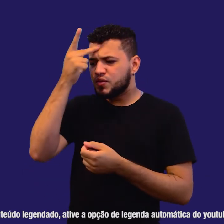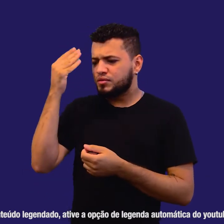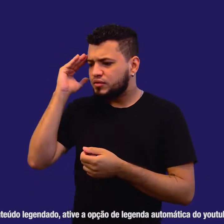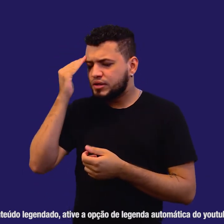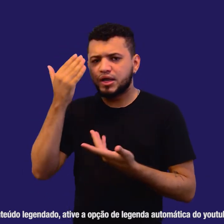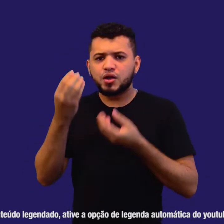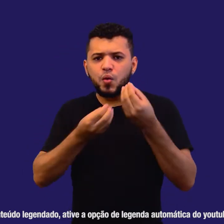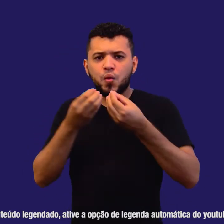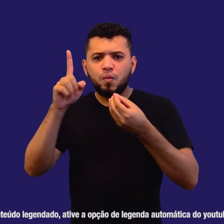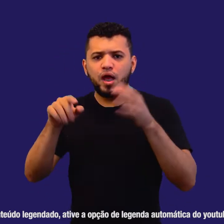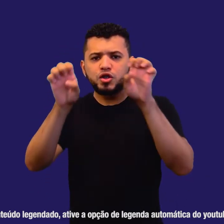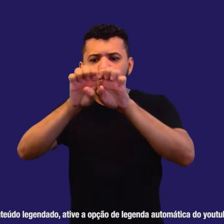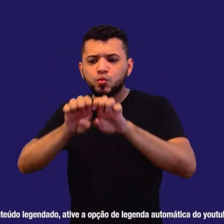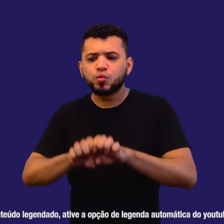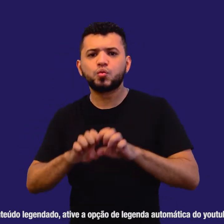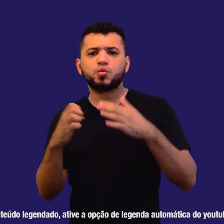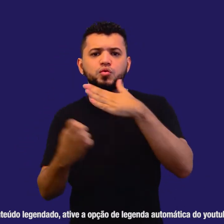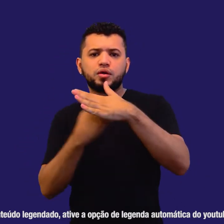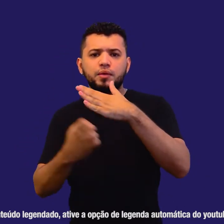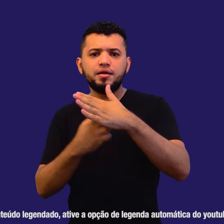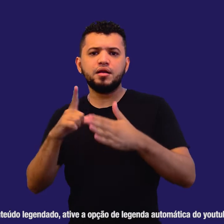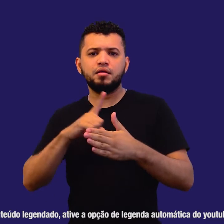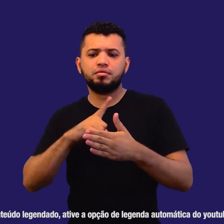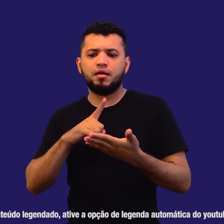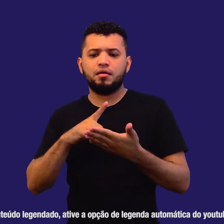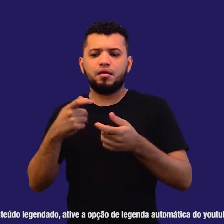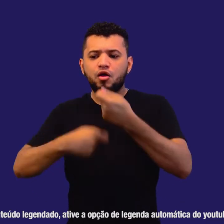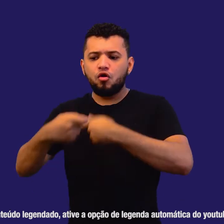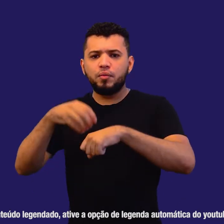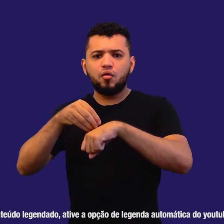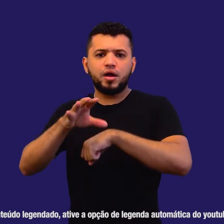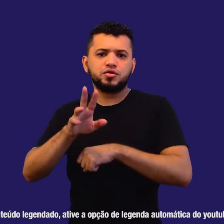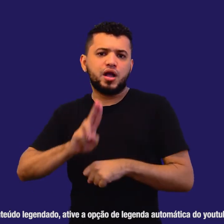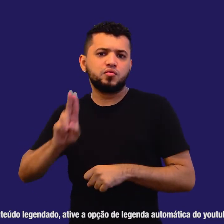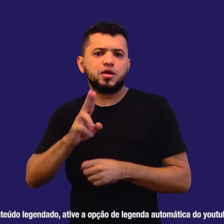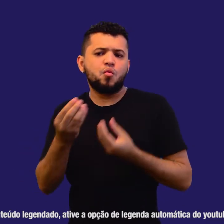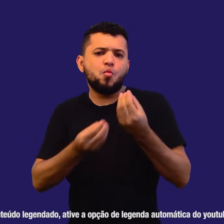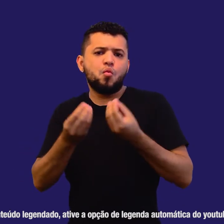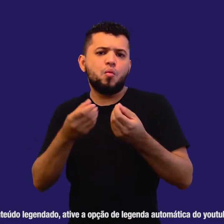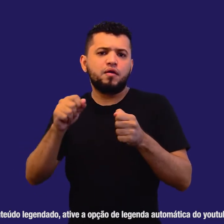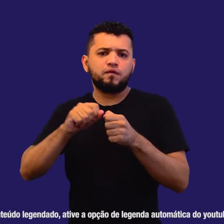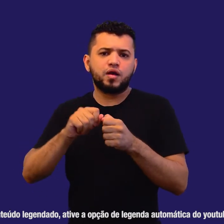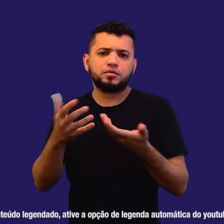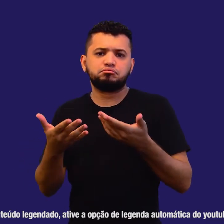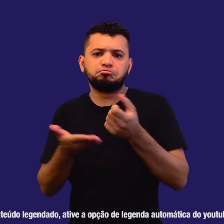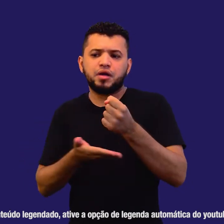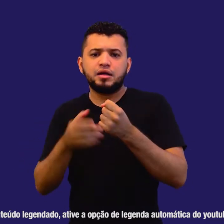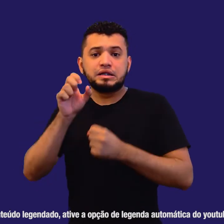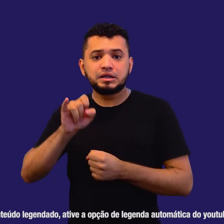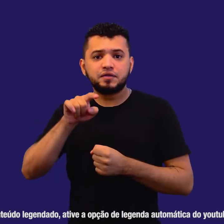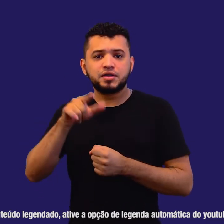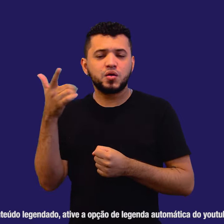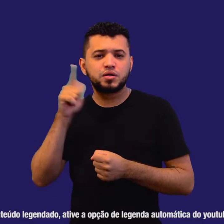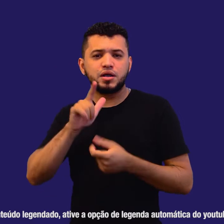o formato, a estrutura de uma empresa que tem a economia compartilhada como prática, explica para a gente basicamente, assim, se você